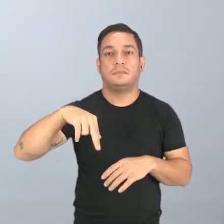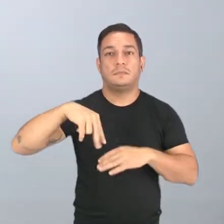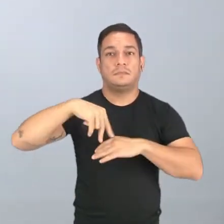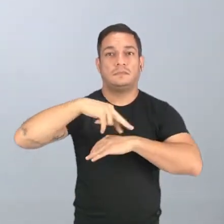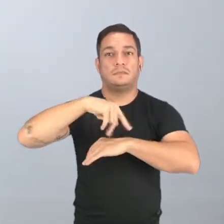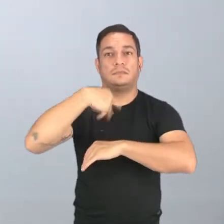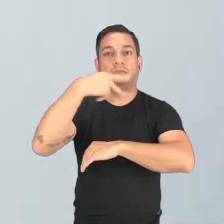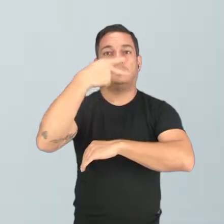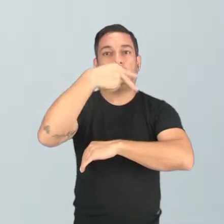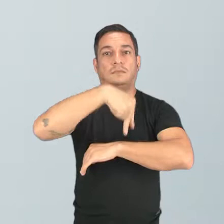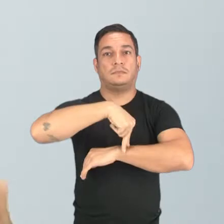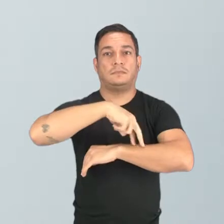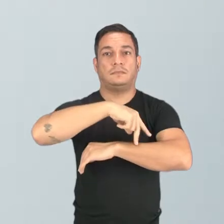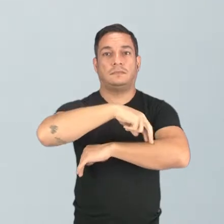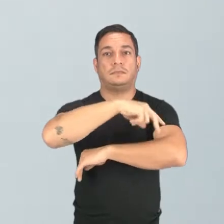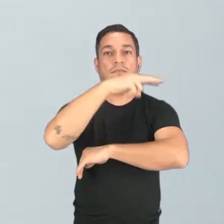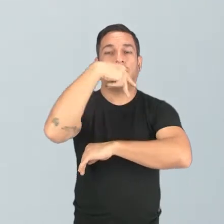ginástica